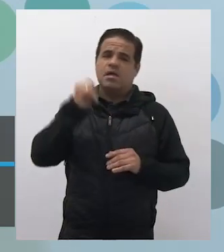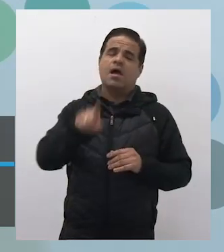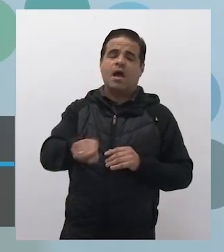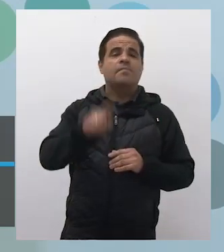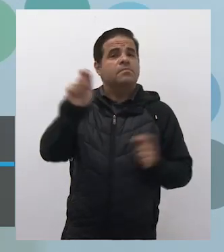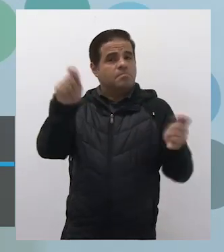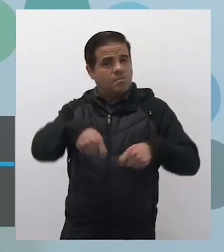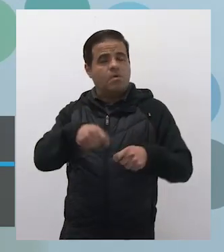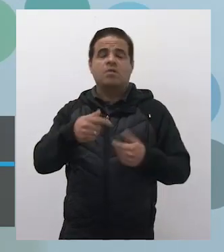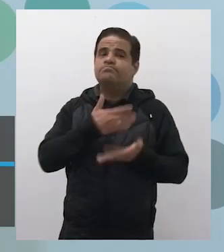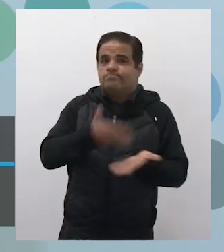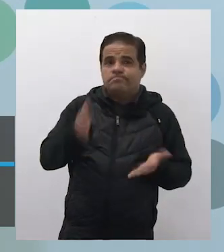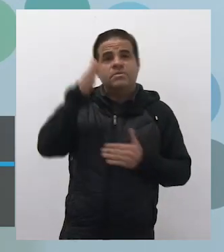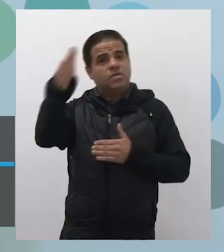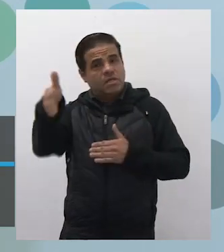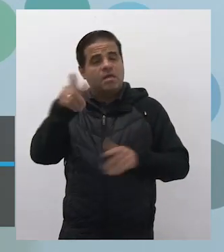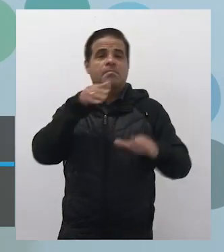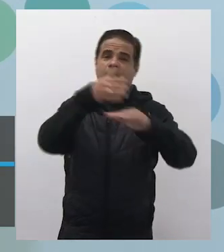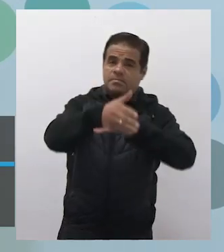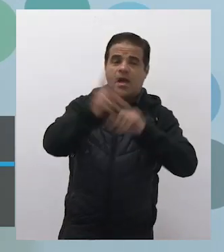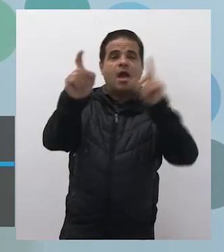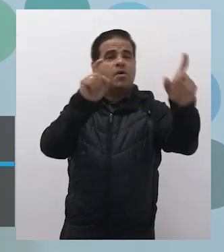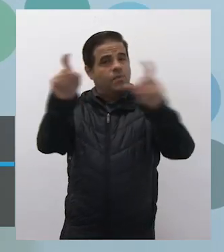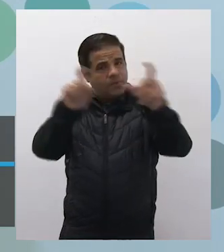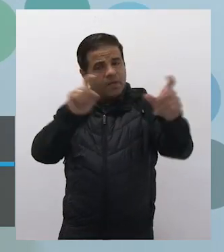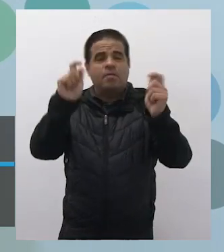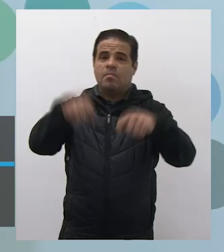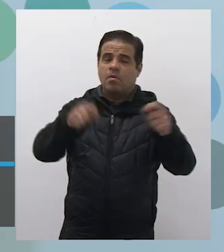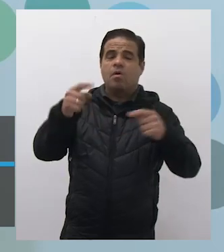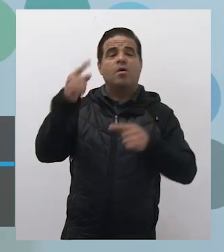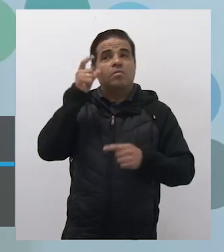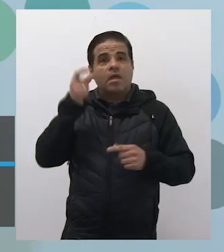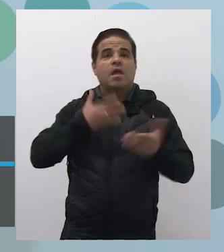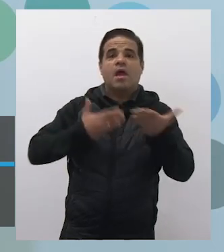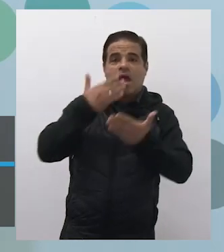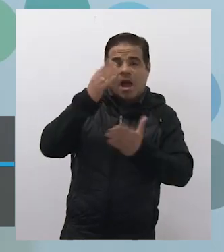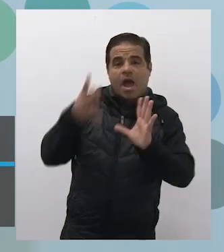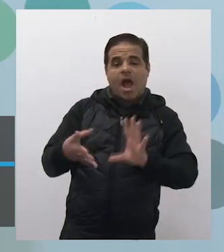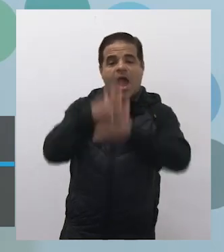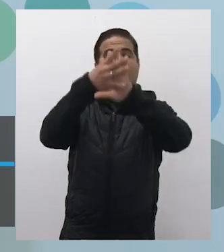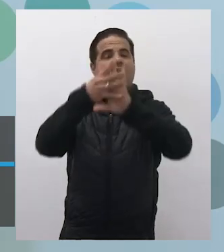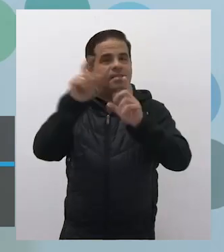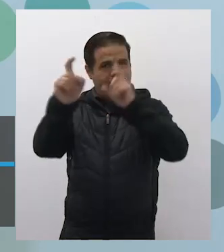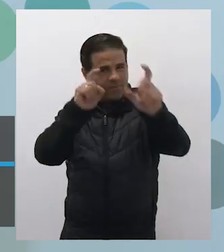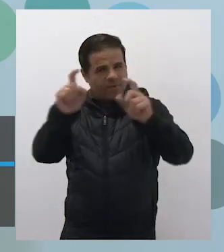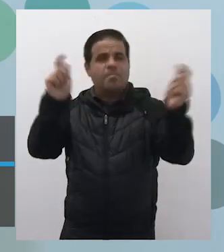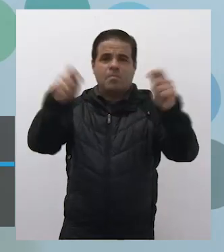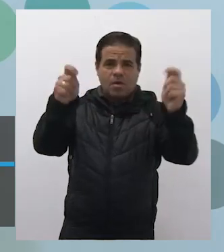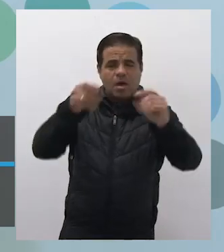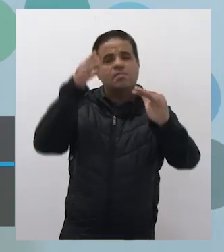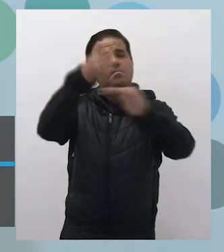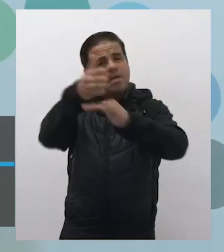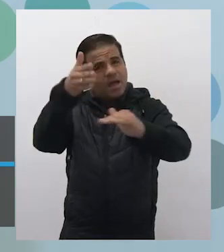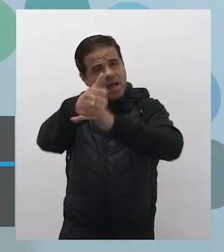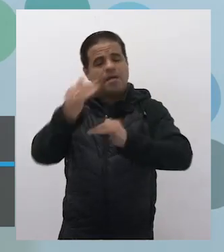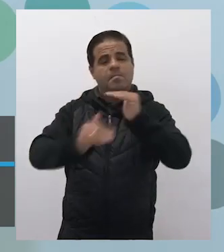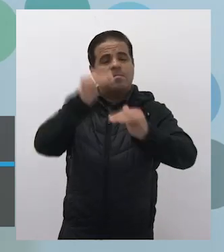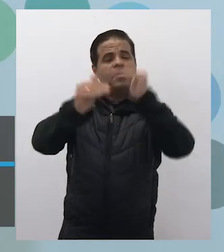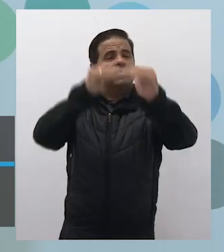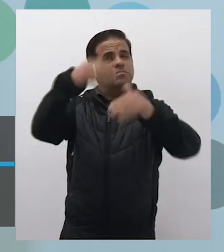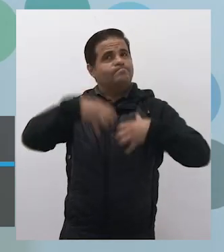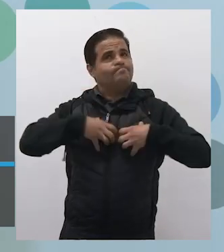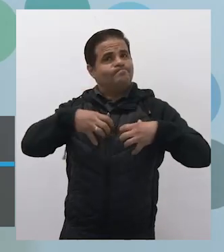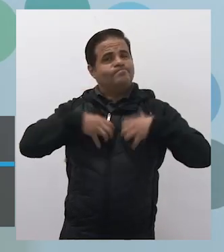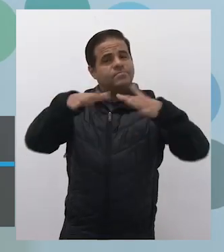que vocês podem ir participar dessa reunião, que vocês podem ver as atas da reunião, vocês podem participar desse processo de uma